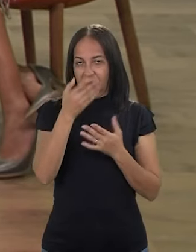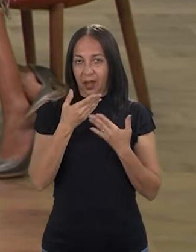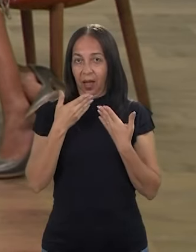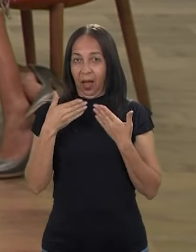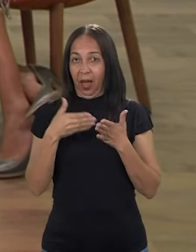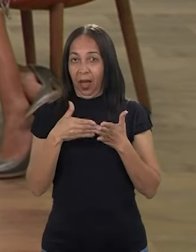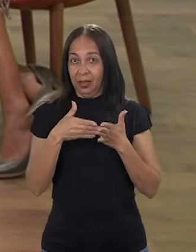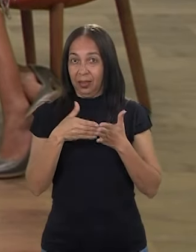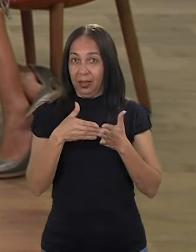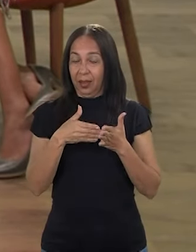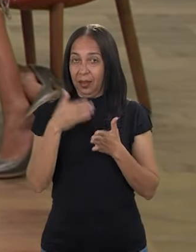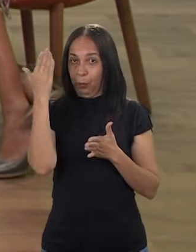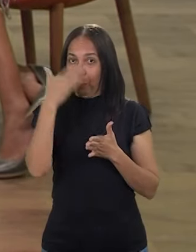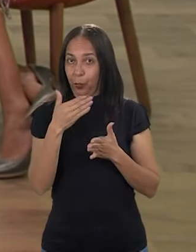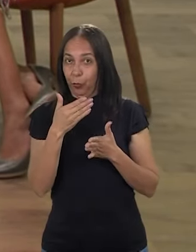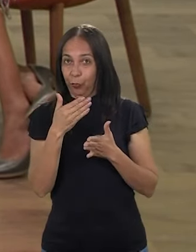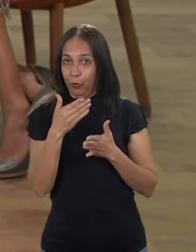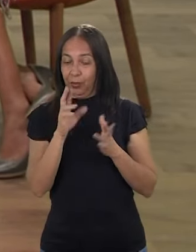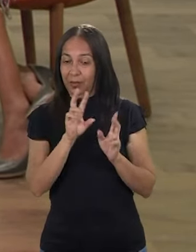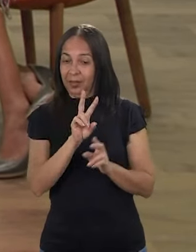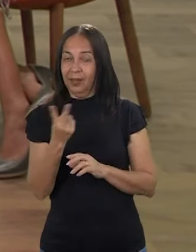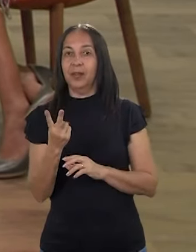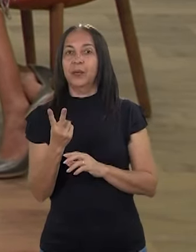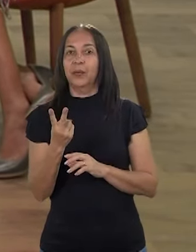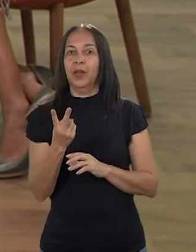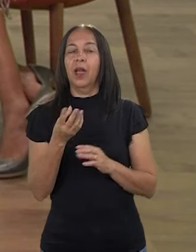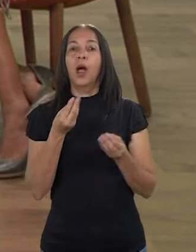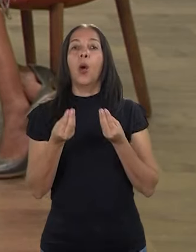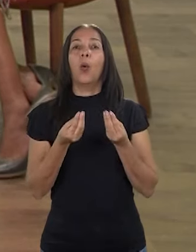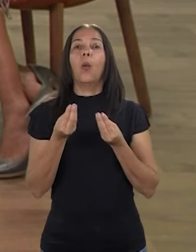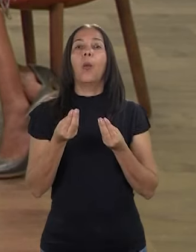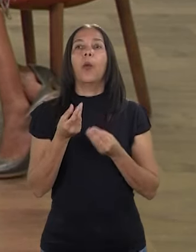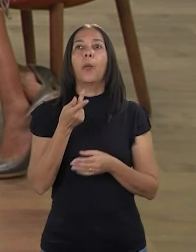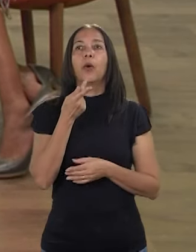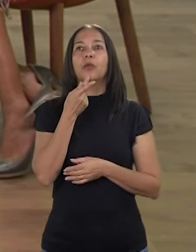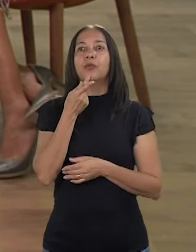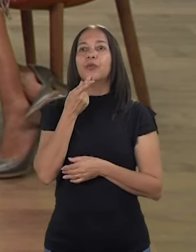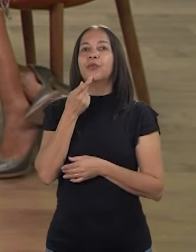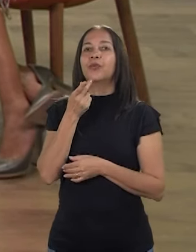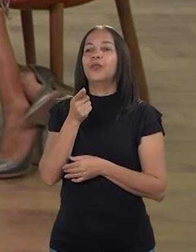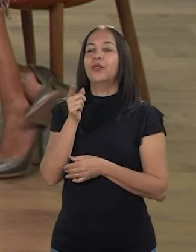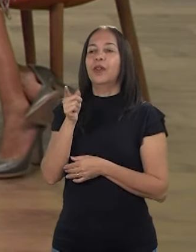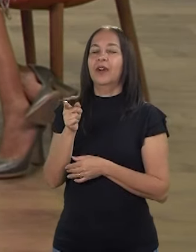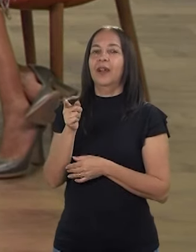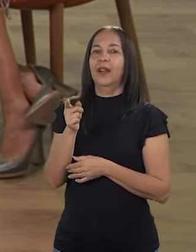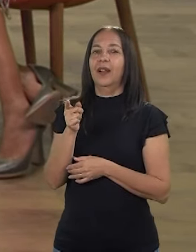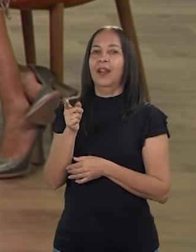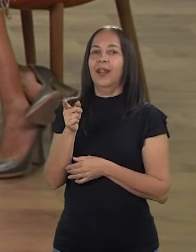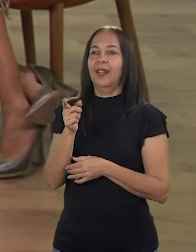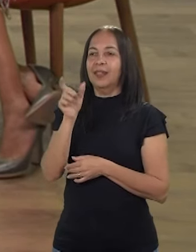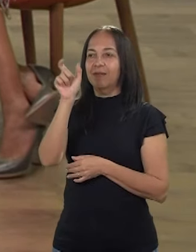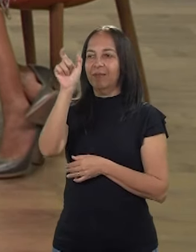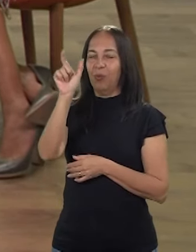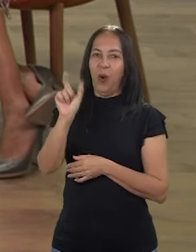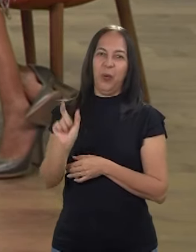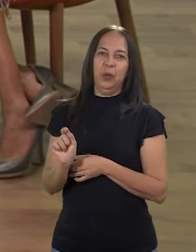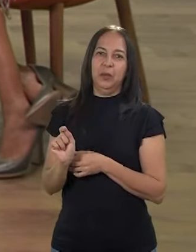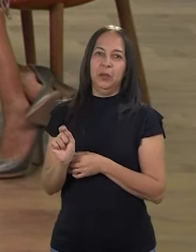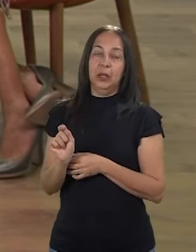contrário e como é que eu vou dar voz e vez a um algorit algoritmo que não tá num